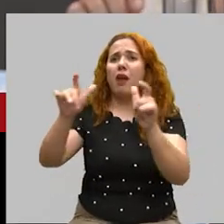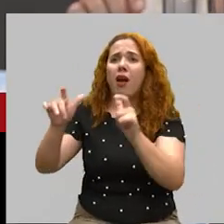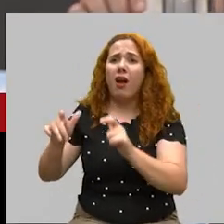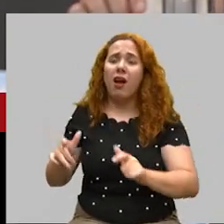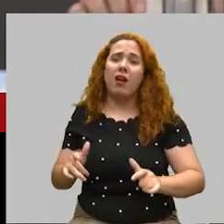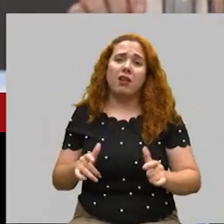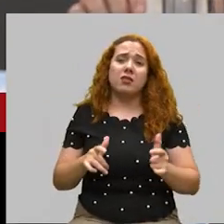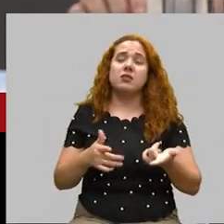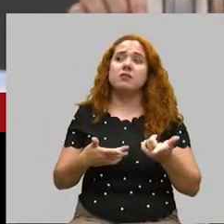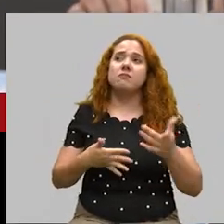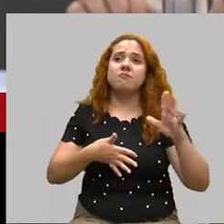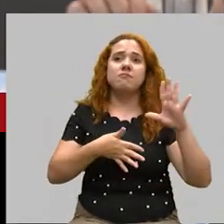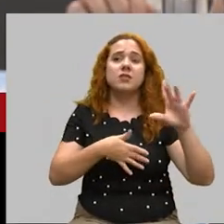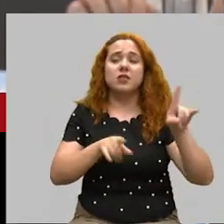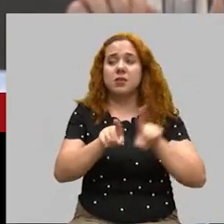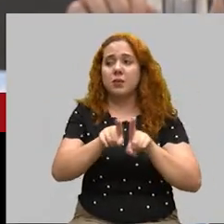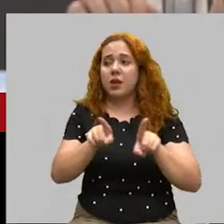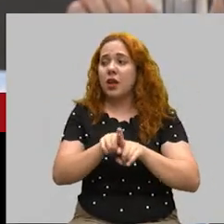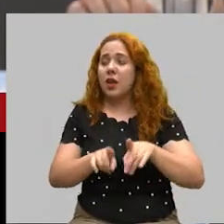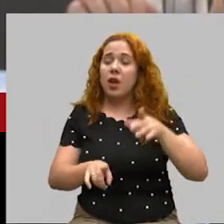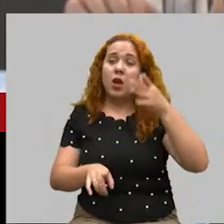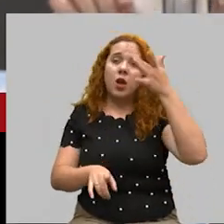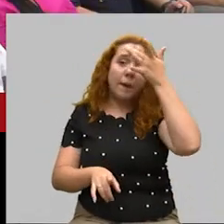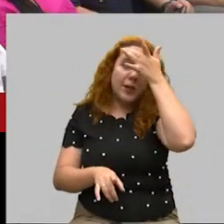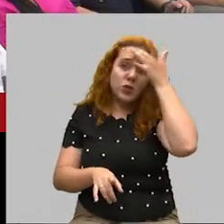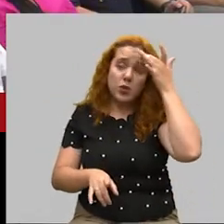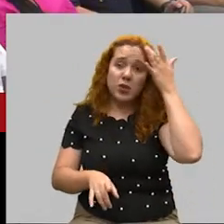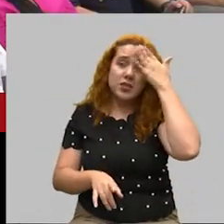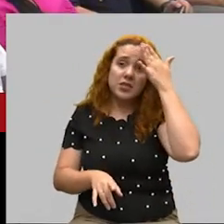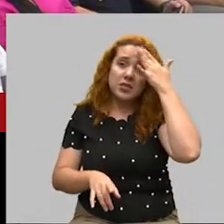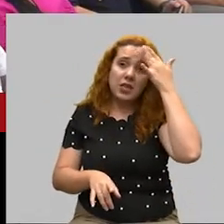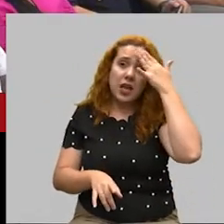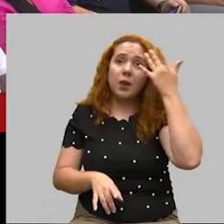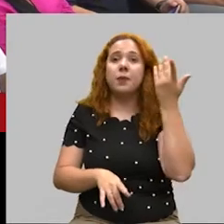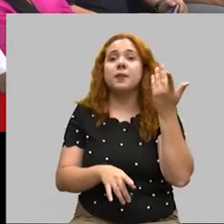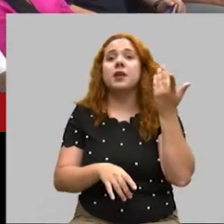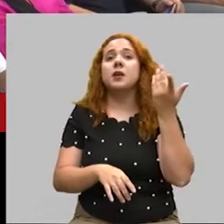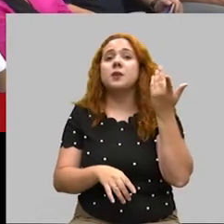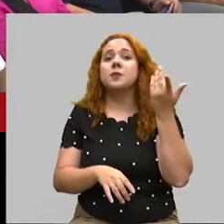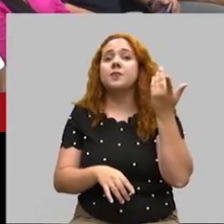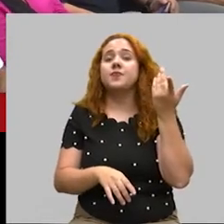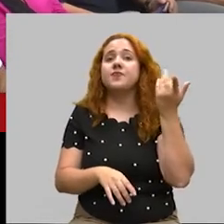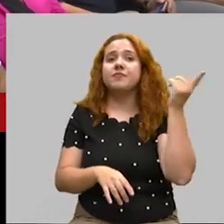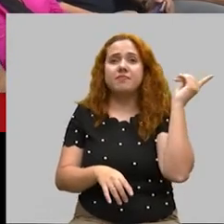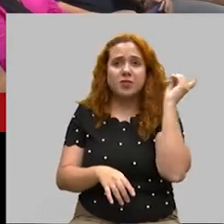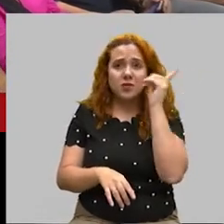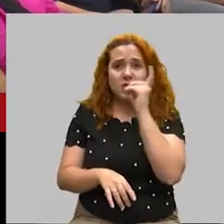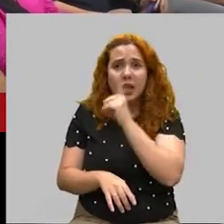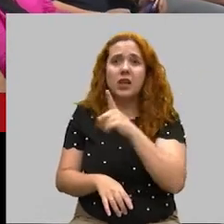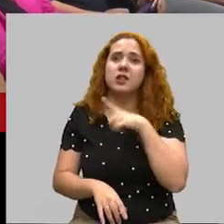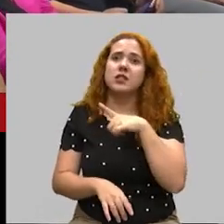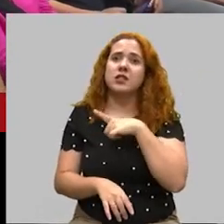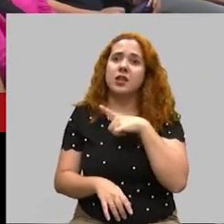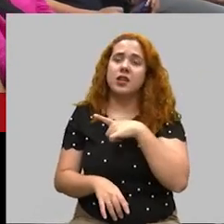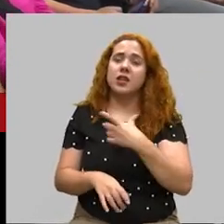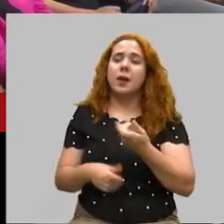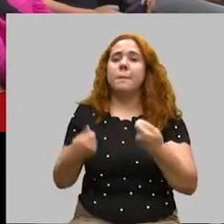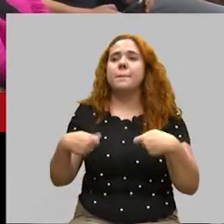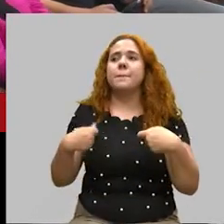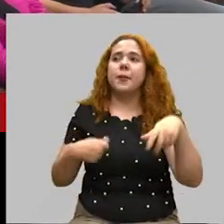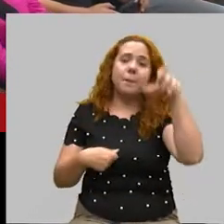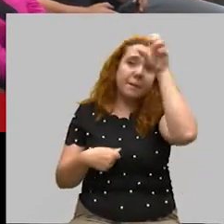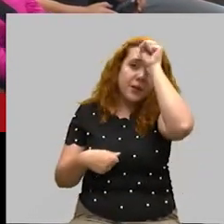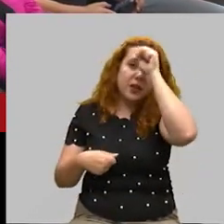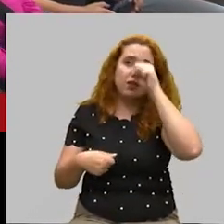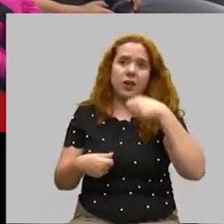saberes né que as que os sujeitos desses territórios possuem né Isso é muito desafiador porque a gente precisa de aprender a fazer